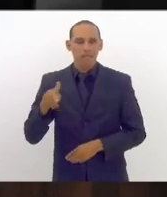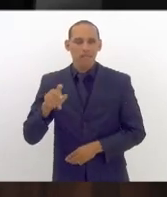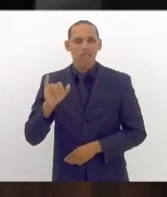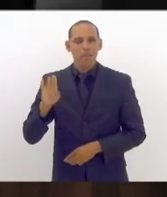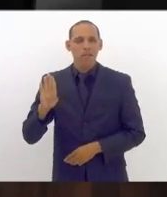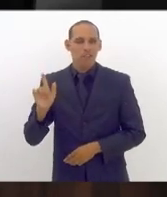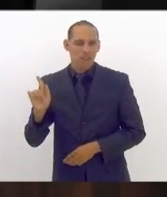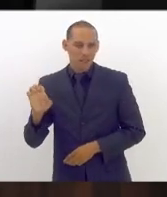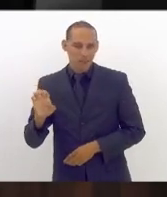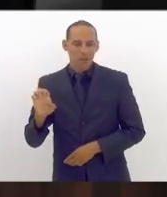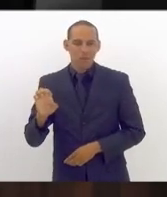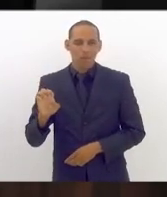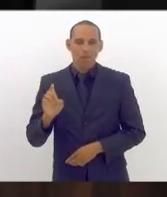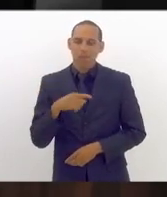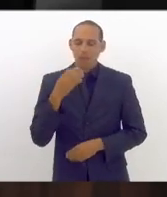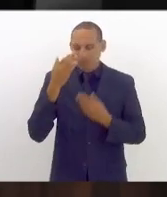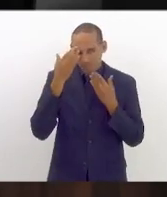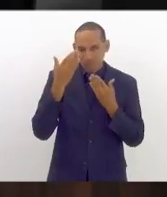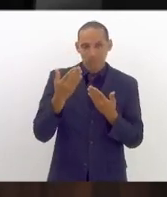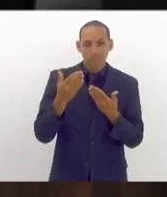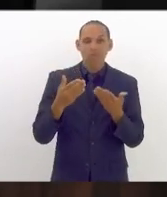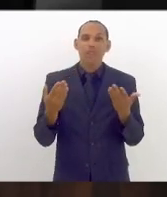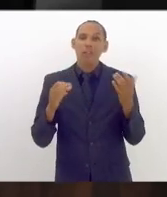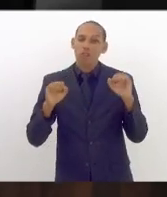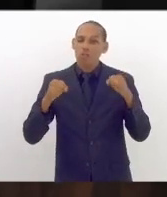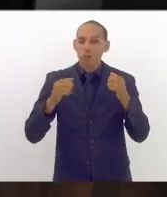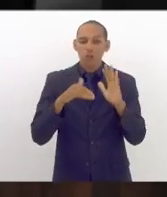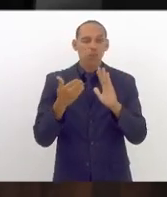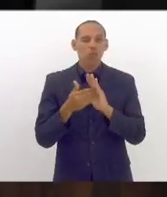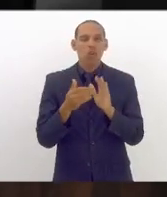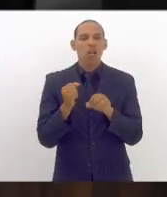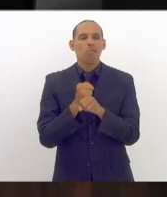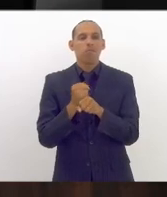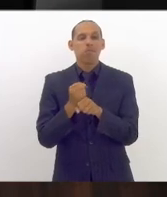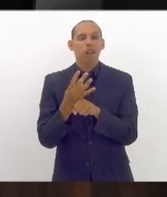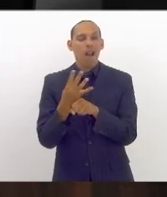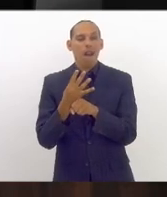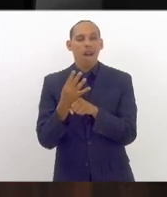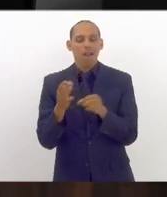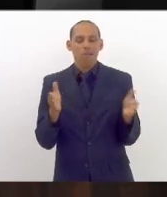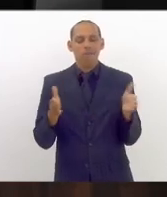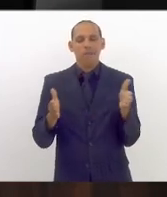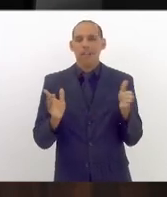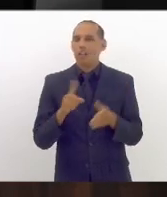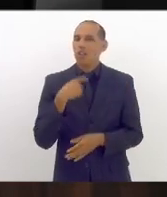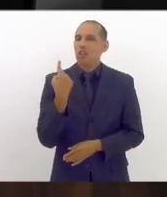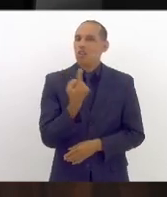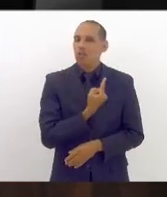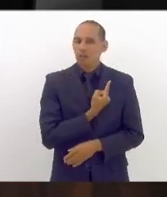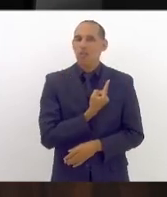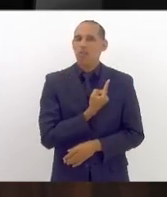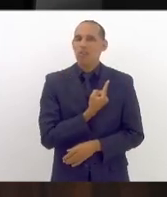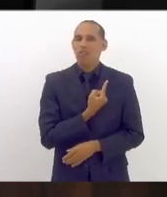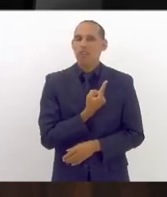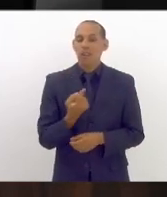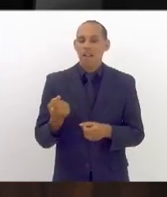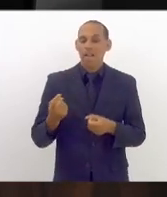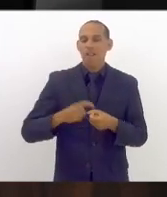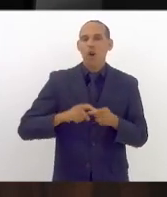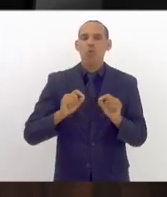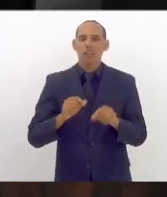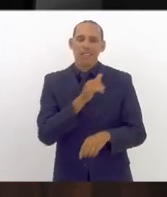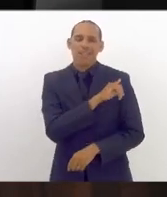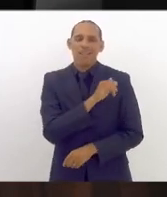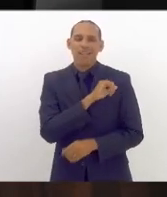todos os nossos esforços esforços desses últimos quatro anos foram para que o rio volte a ter o protagonismo que merece